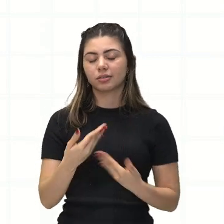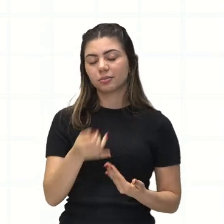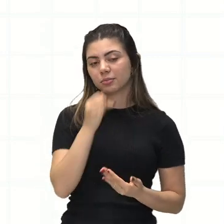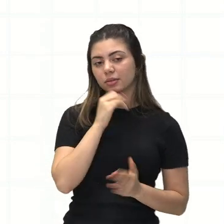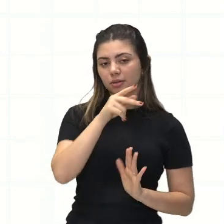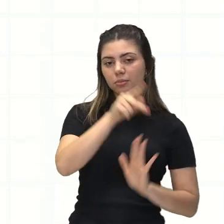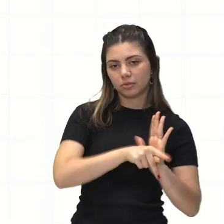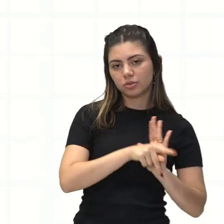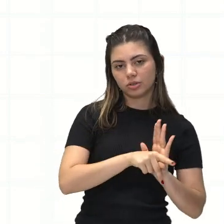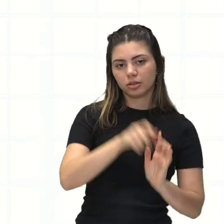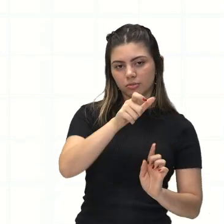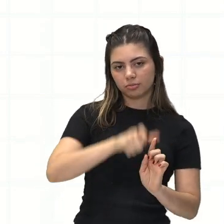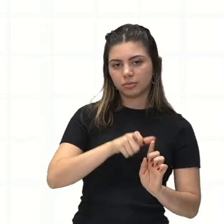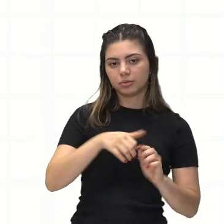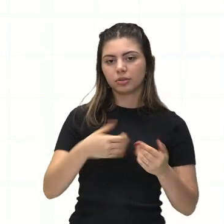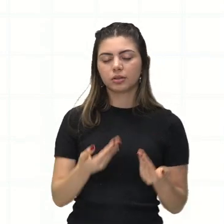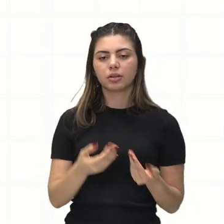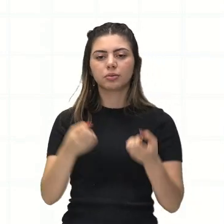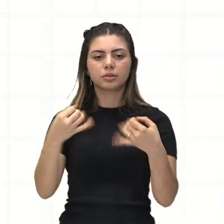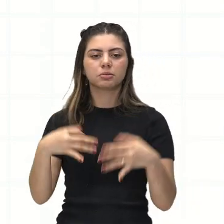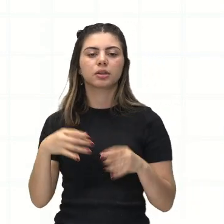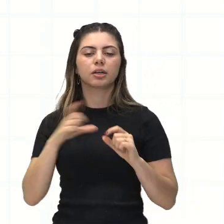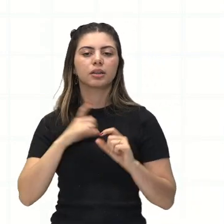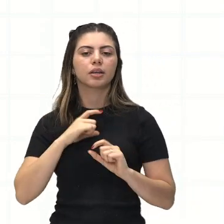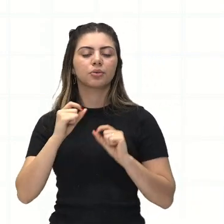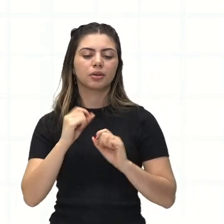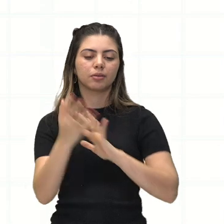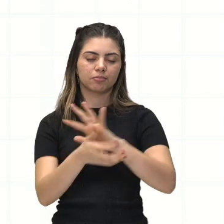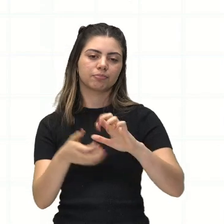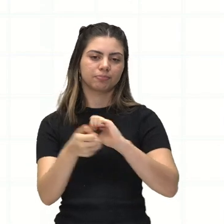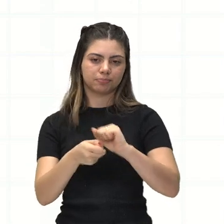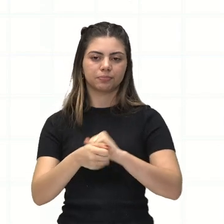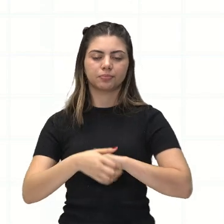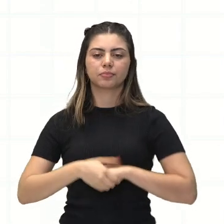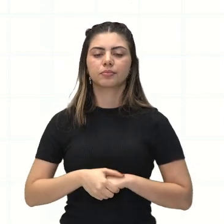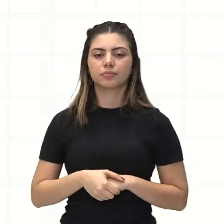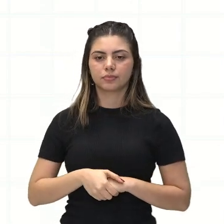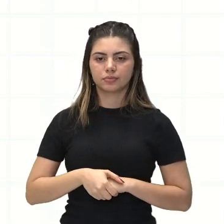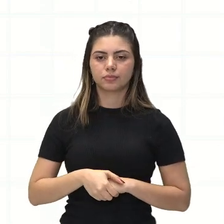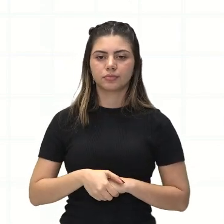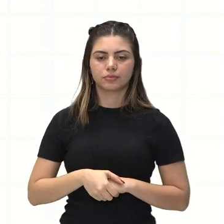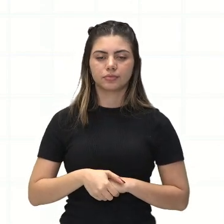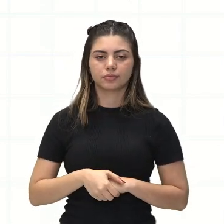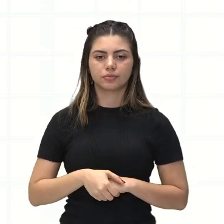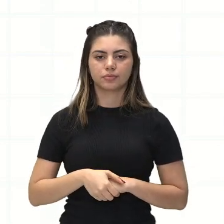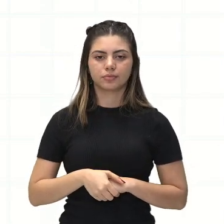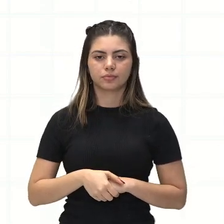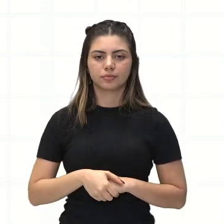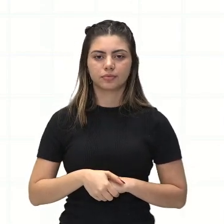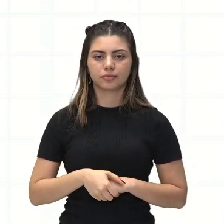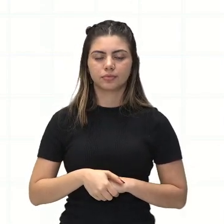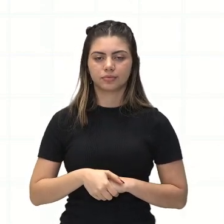projeto, indicando que ele possui a qualidade de ser sustentável.